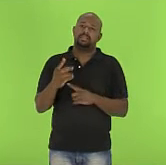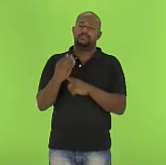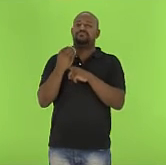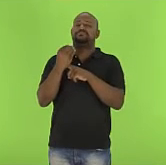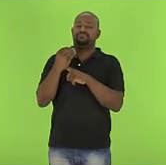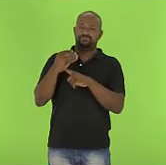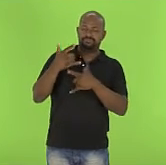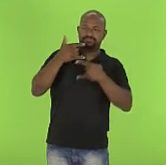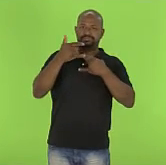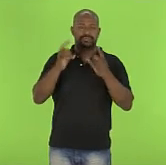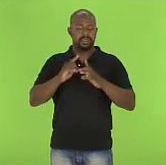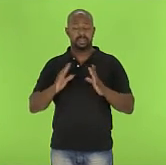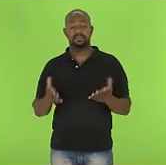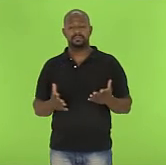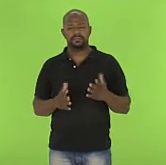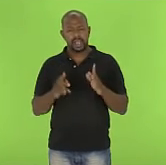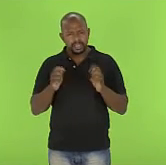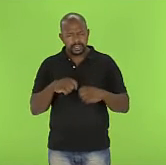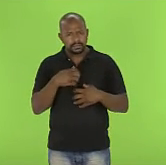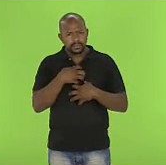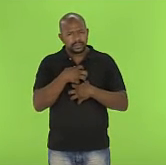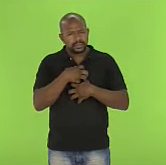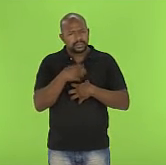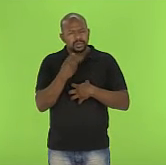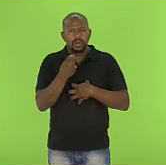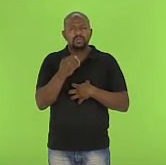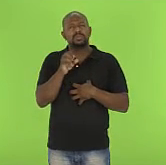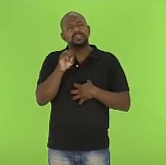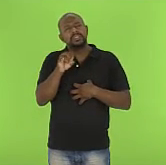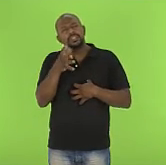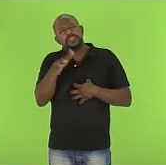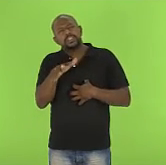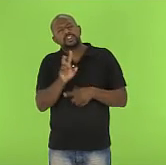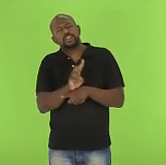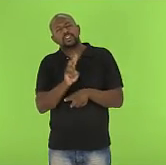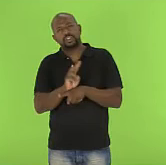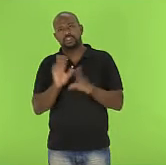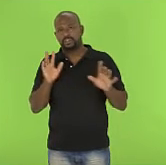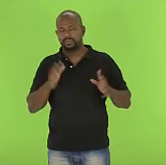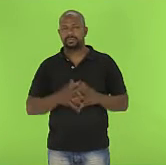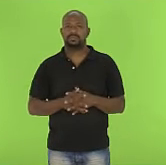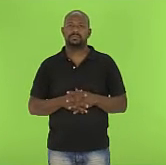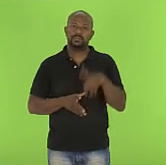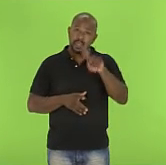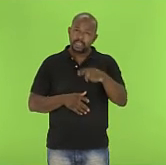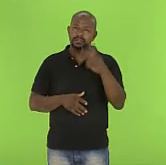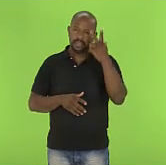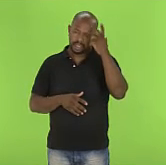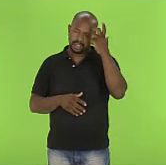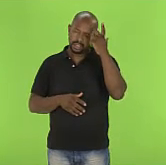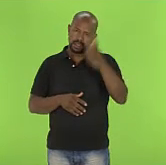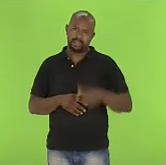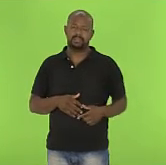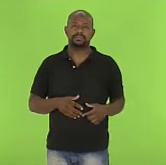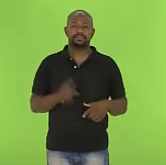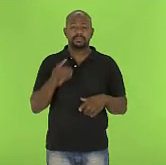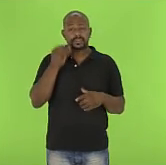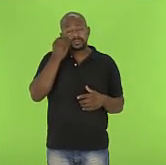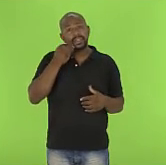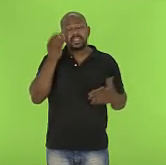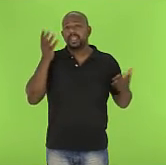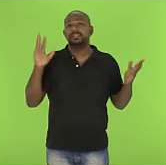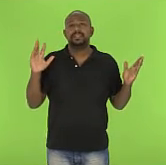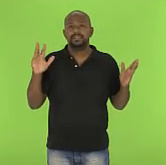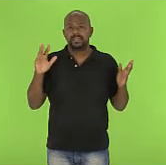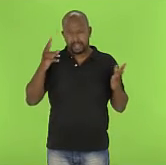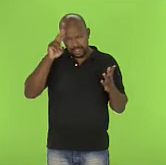é. Mas dá para sentir como se fosse. Esse é o barato. É